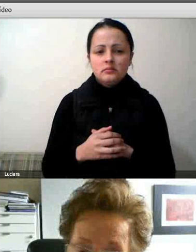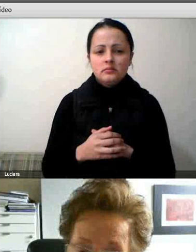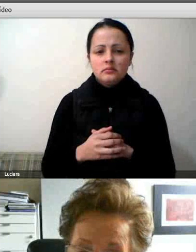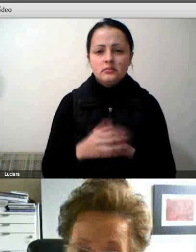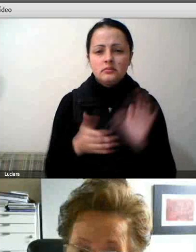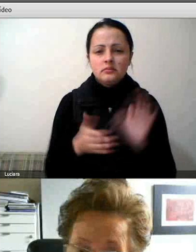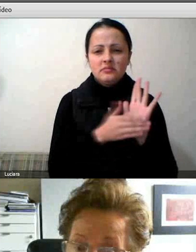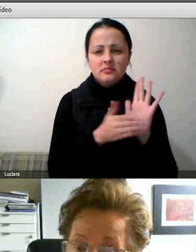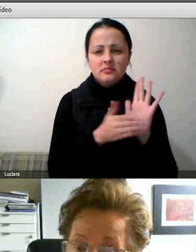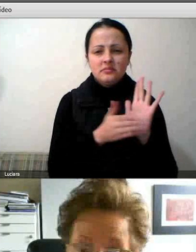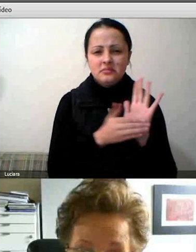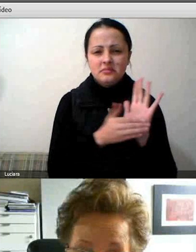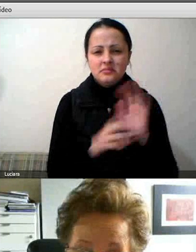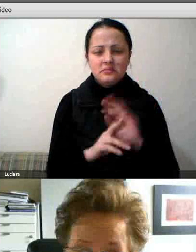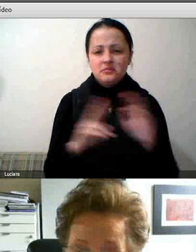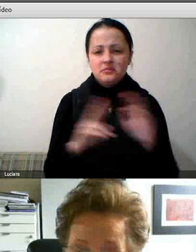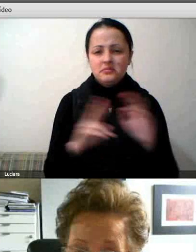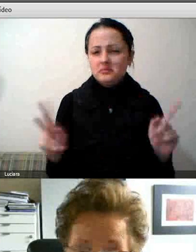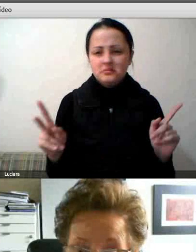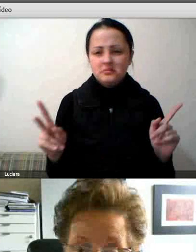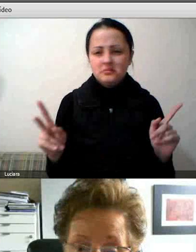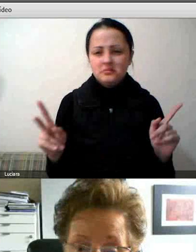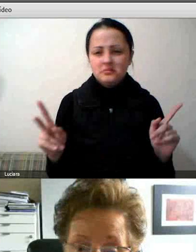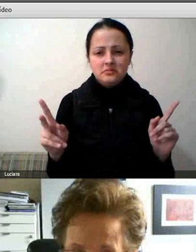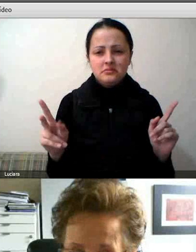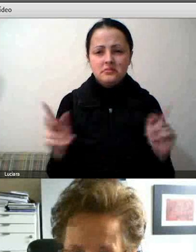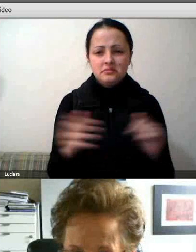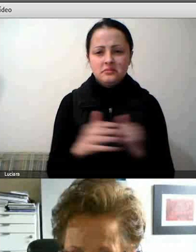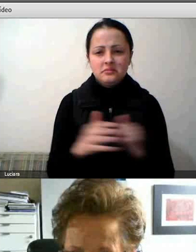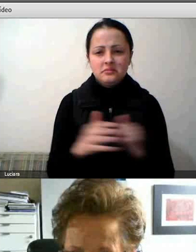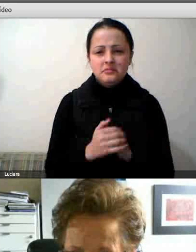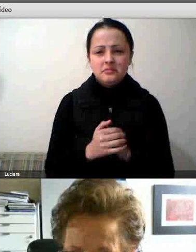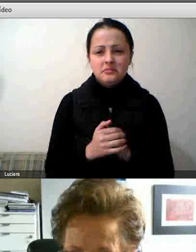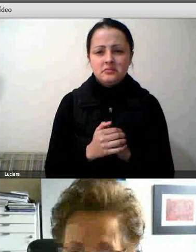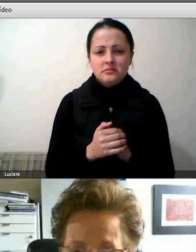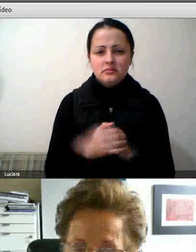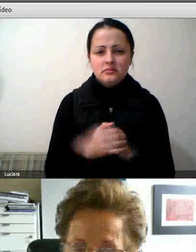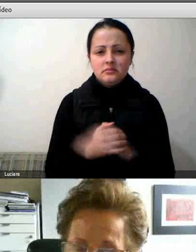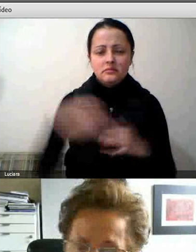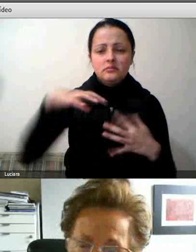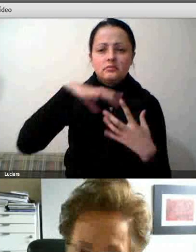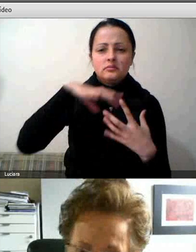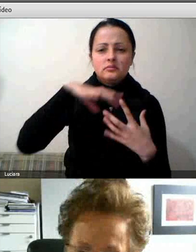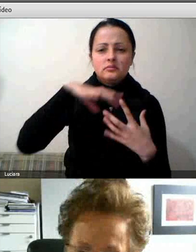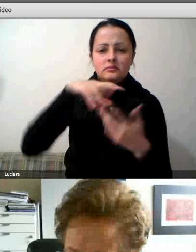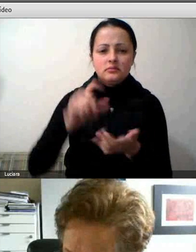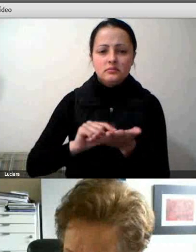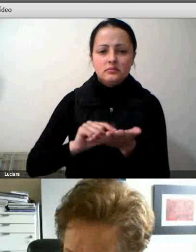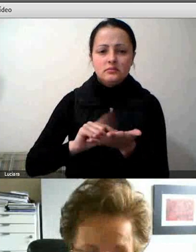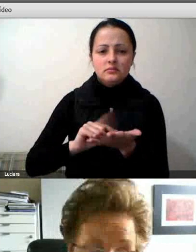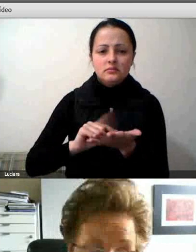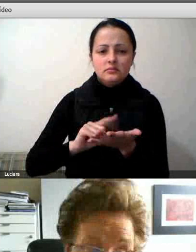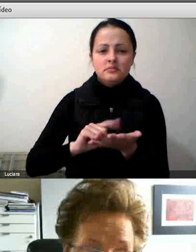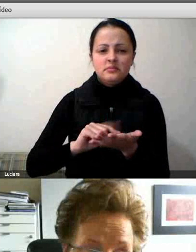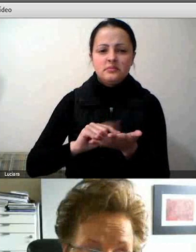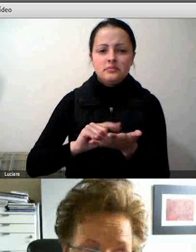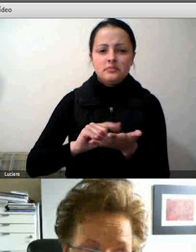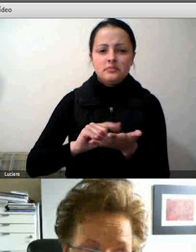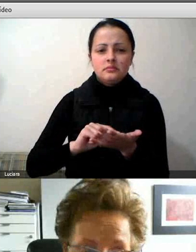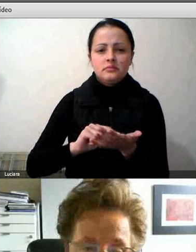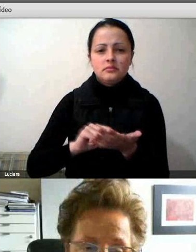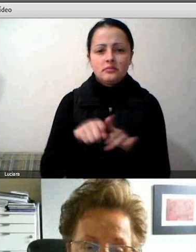duas, um período, como se fosse uma disciplina informática. E a proposta é diferente. A proposta é